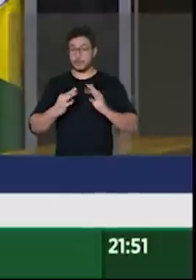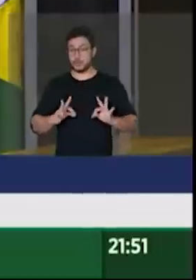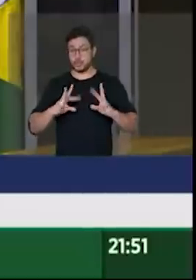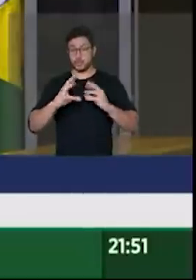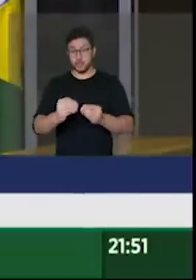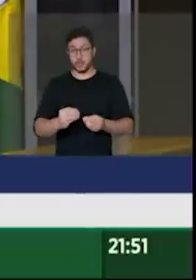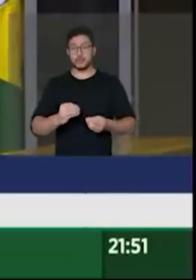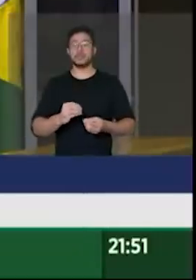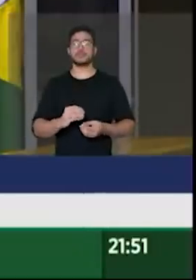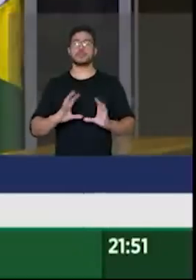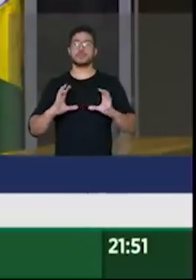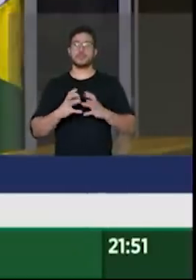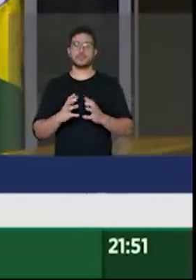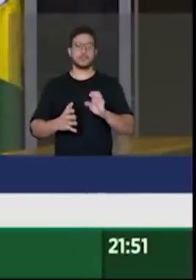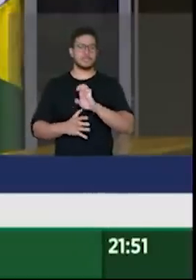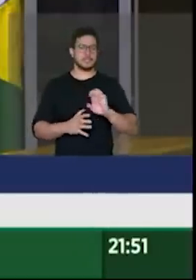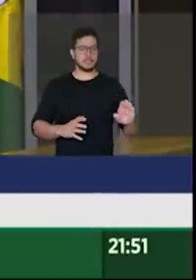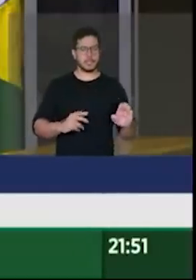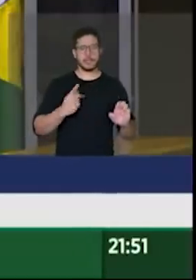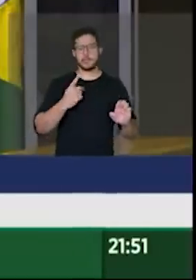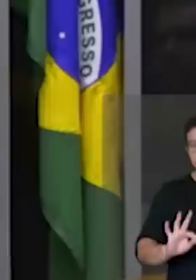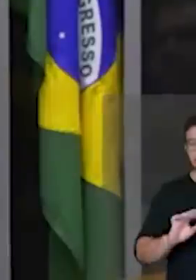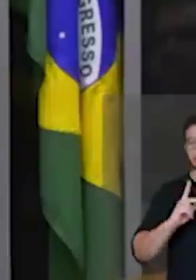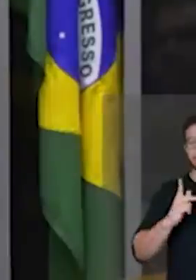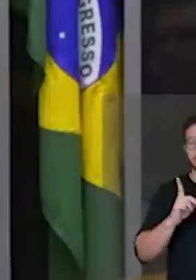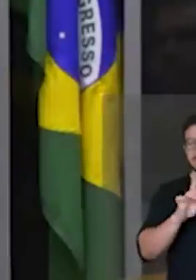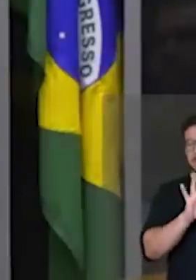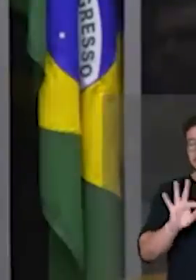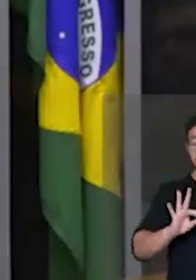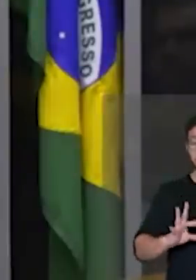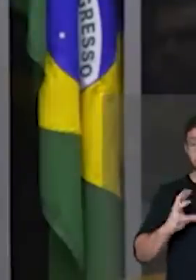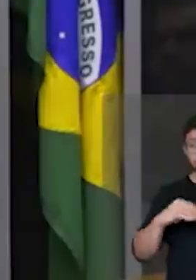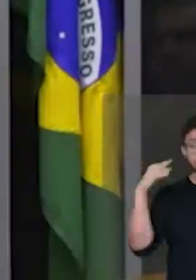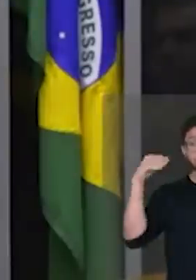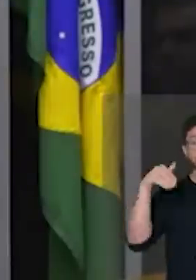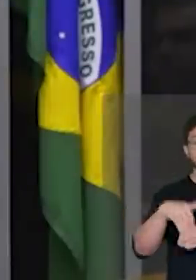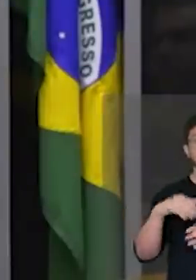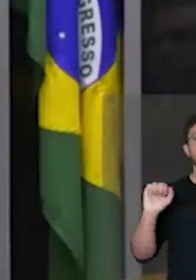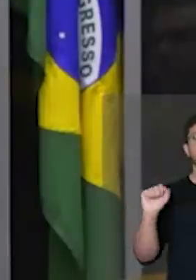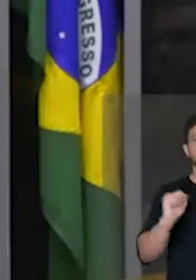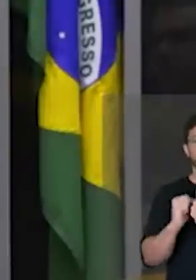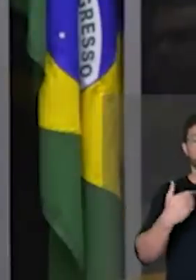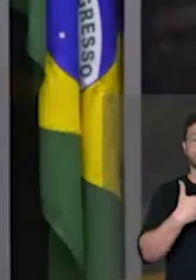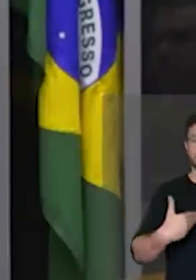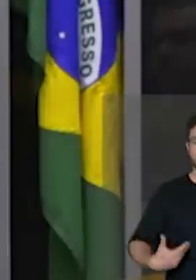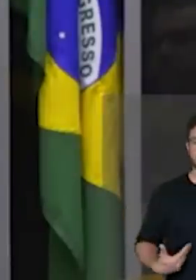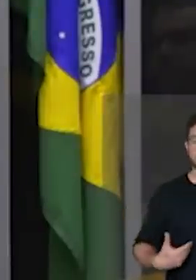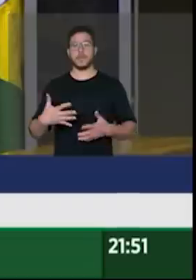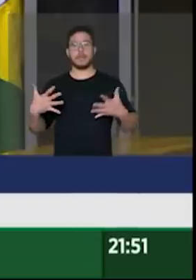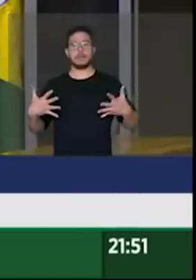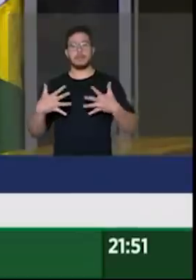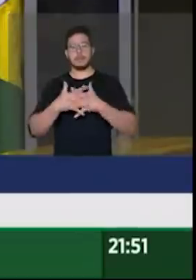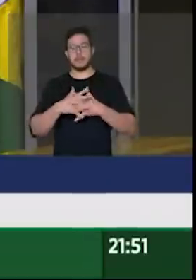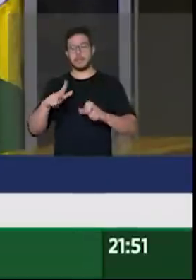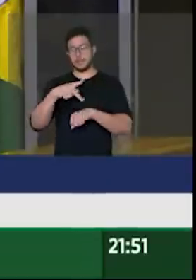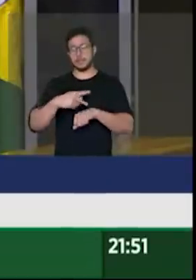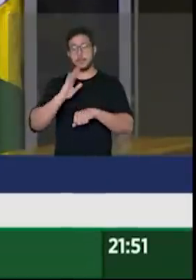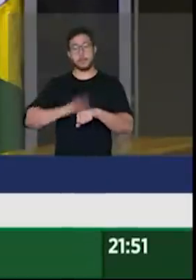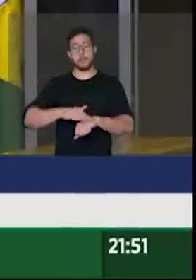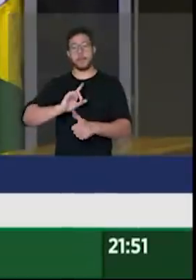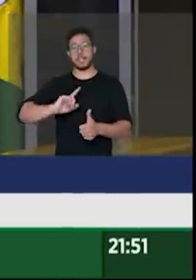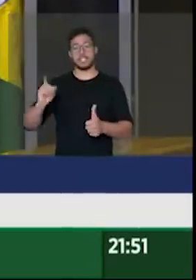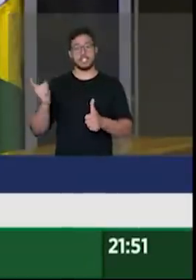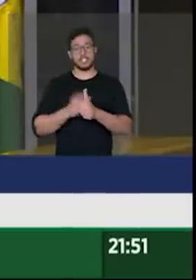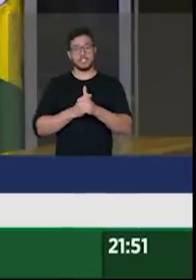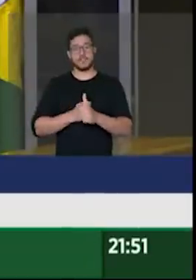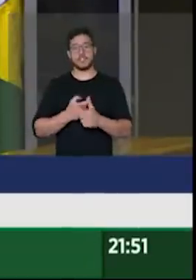todos os partidos de esquerda, do PT, do PDT, todos votaram junto com o governo para afundar o país, para te endividar para uma